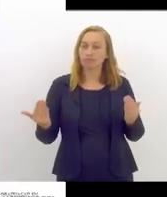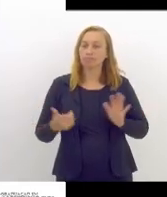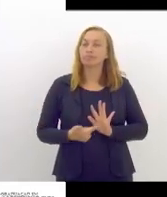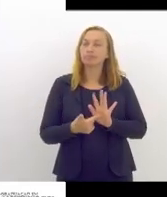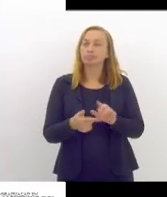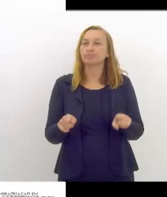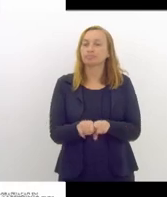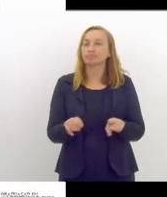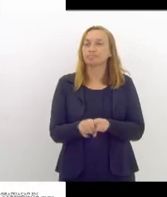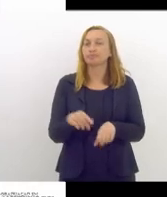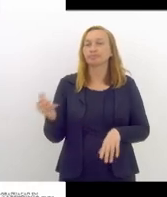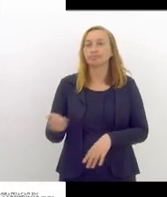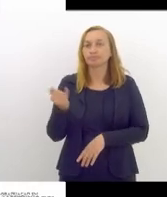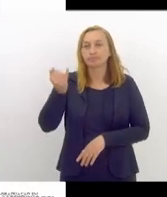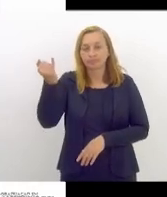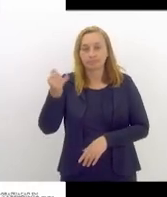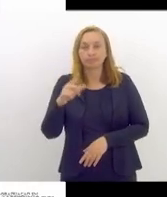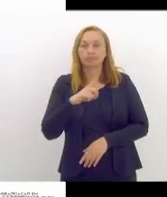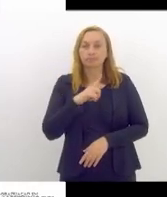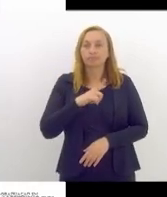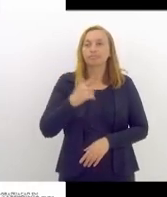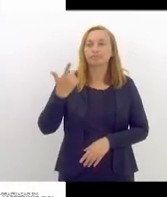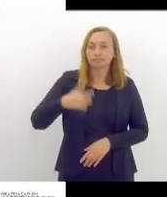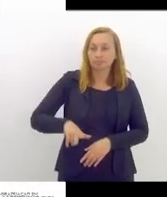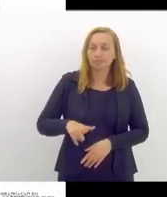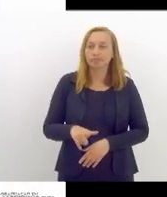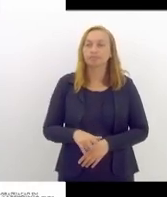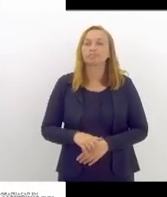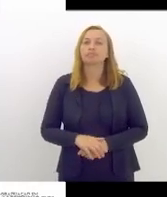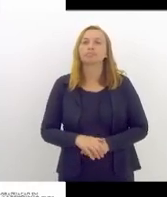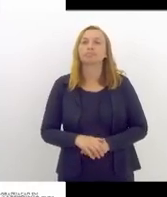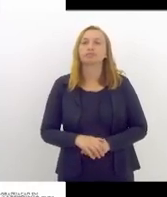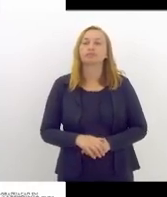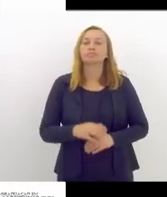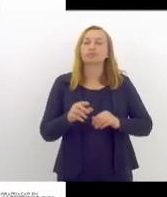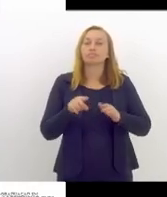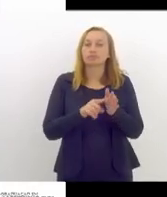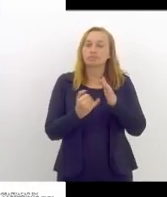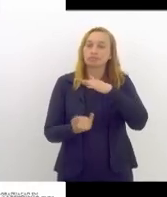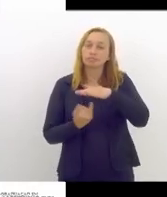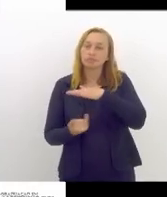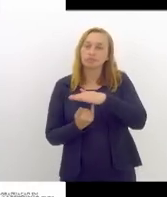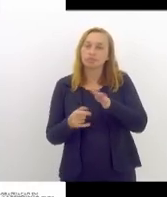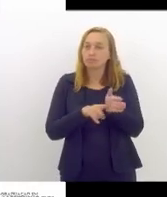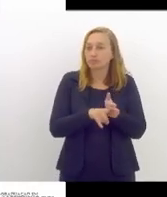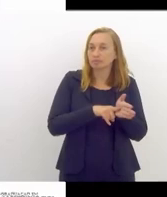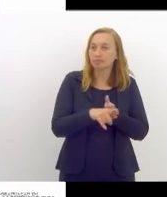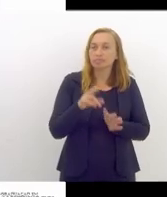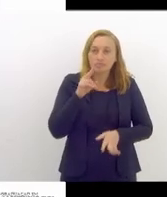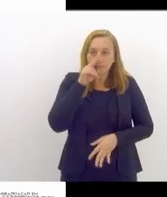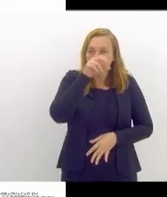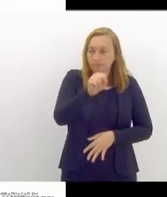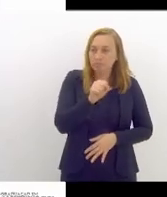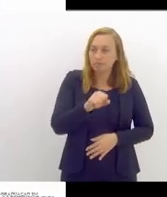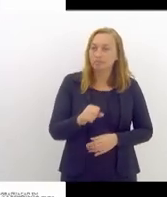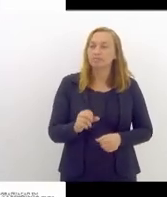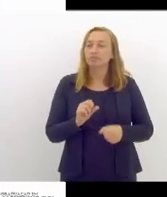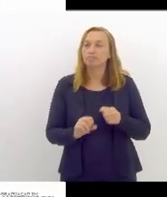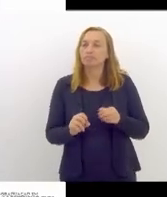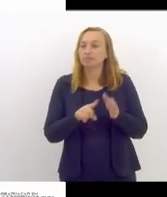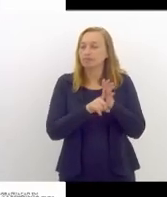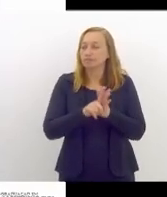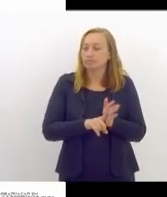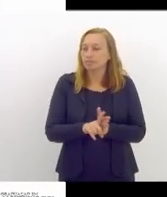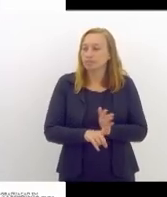mostra também a importância de a gente ter né mais uma vez frisar né um Instituto de Pesquisa Estadual forte né capaz de realizar as